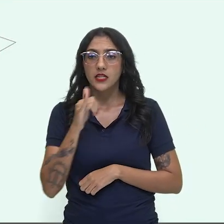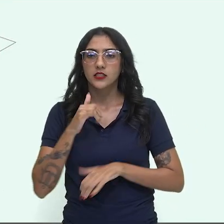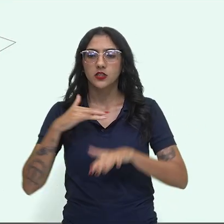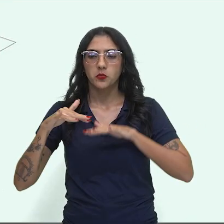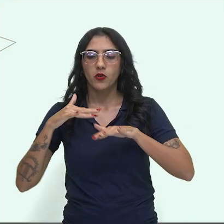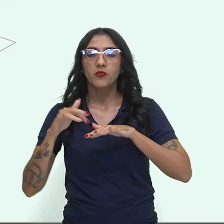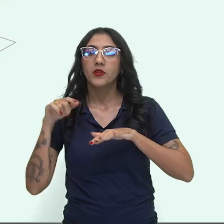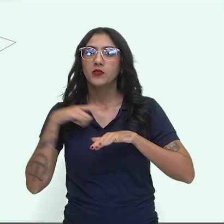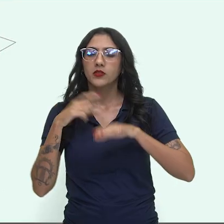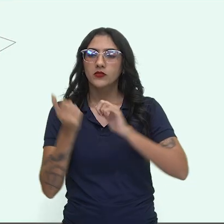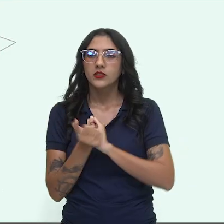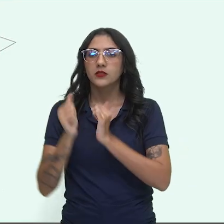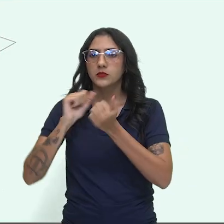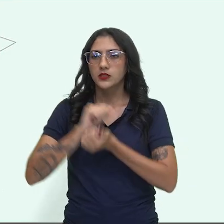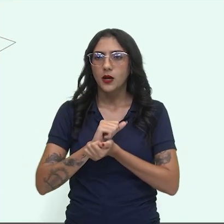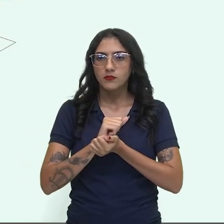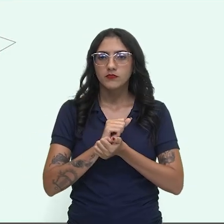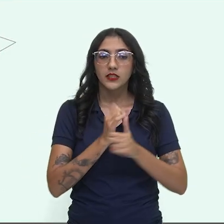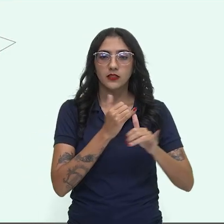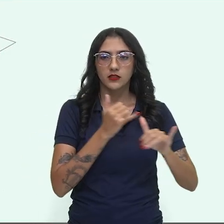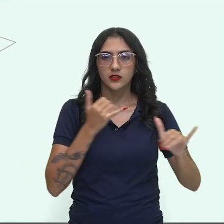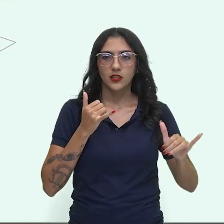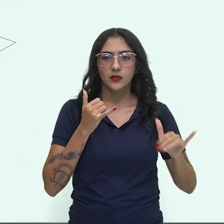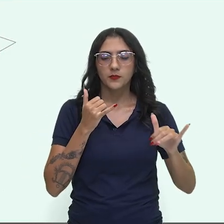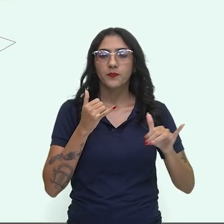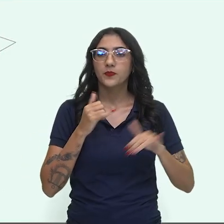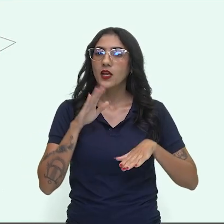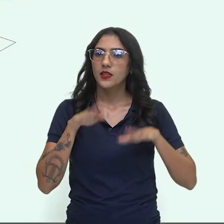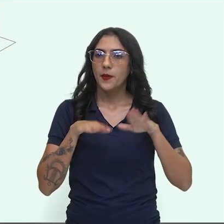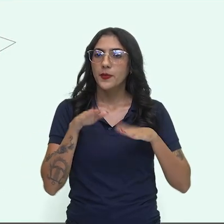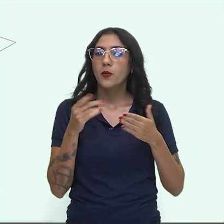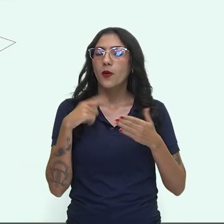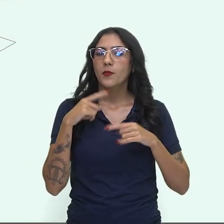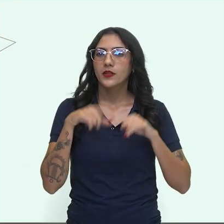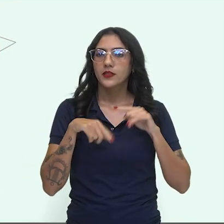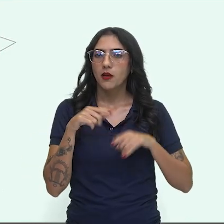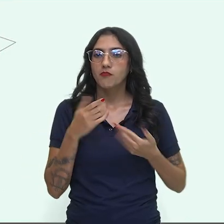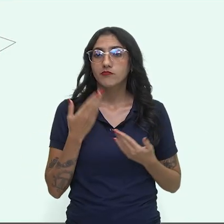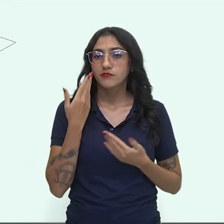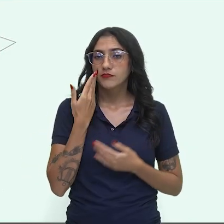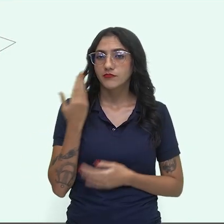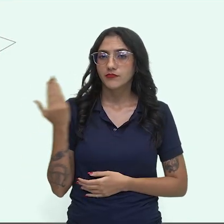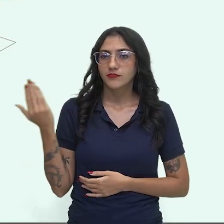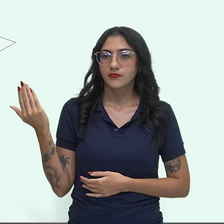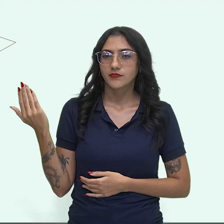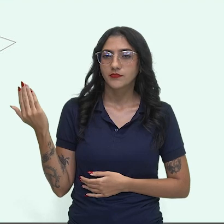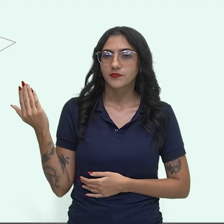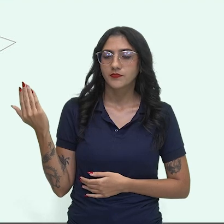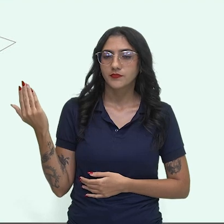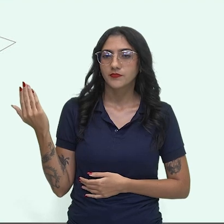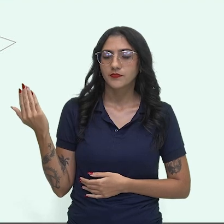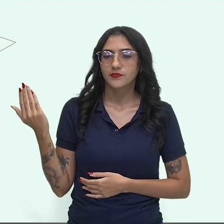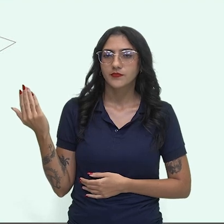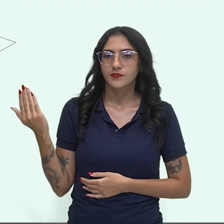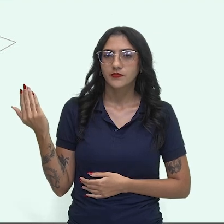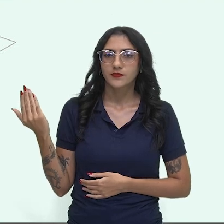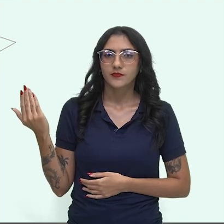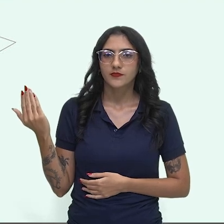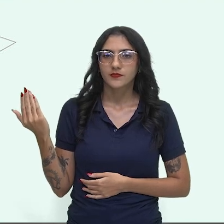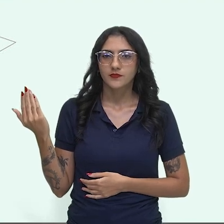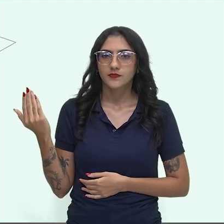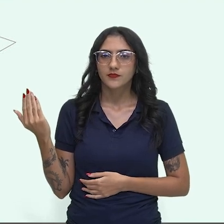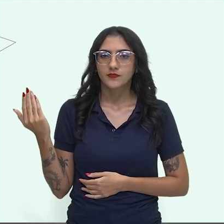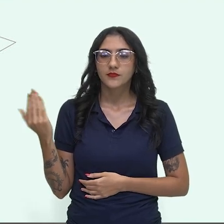vai transformar em energia elétrica, dependendo do material. Como eu tenho aí essa imagem, ó. Eu tenho gerador,